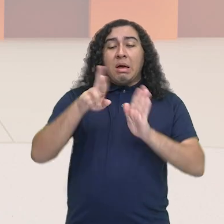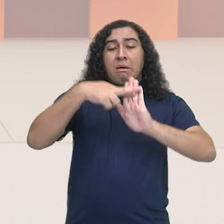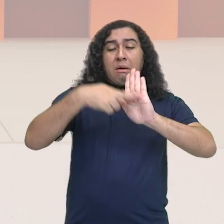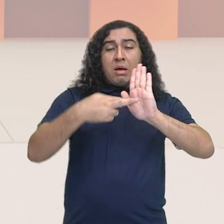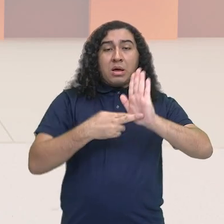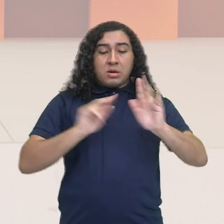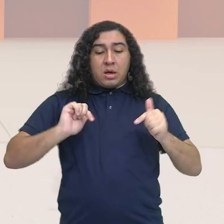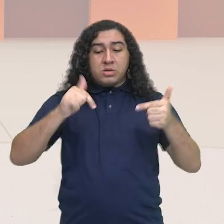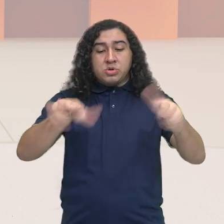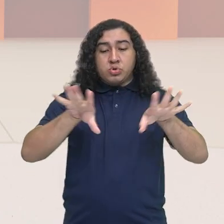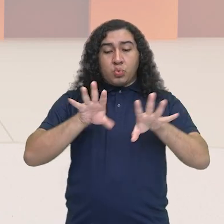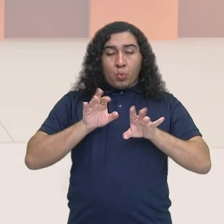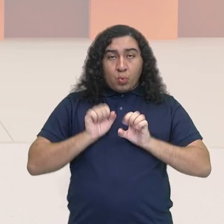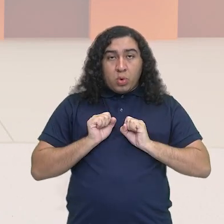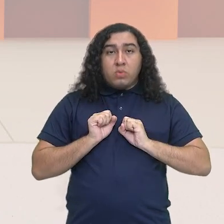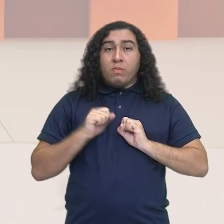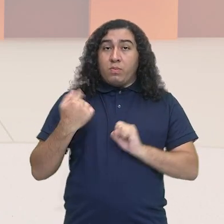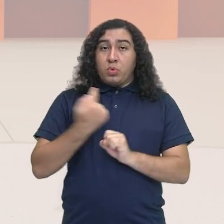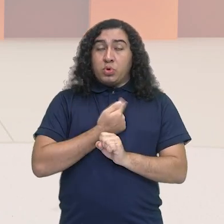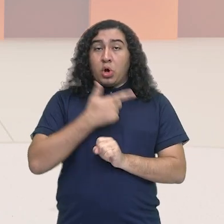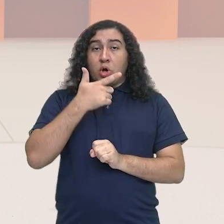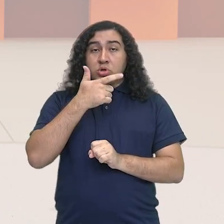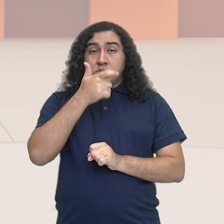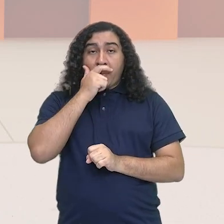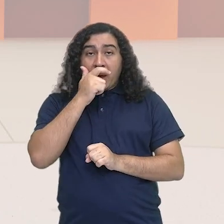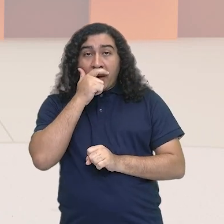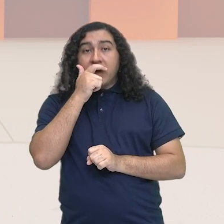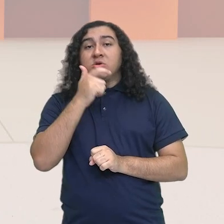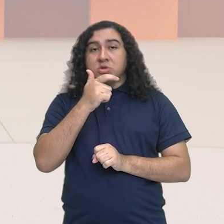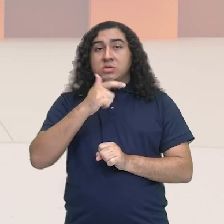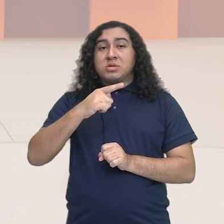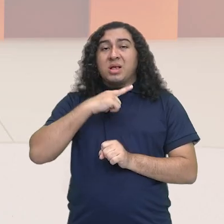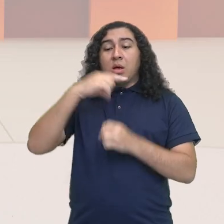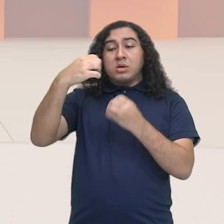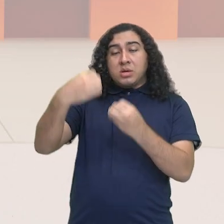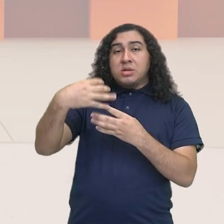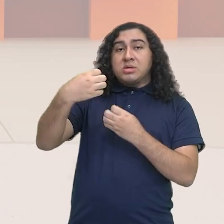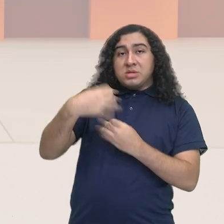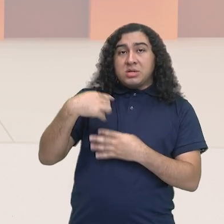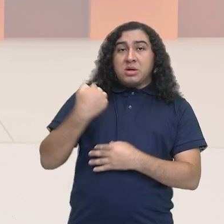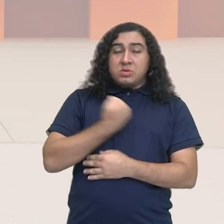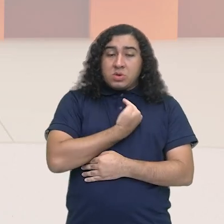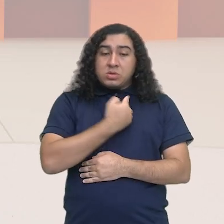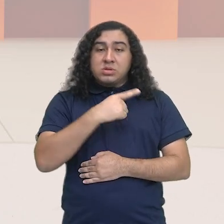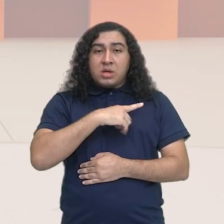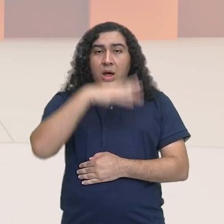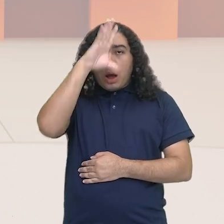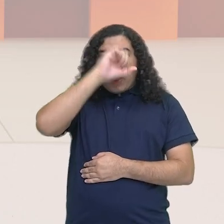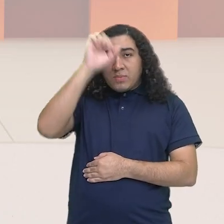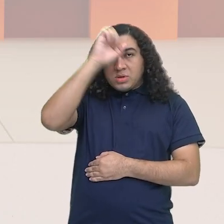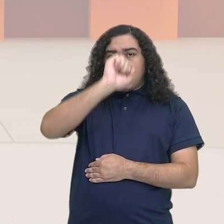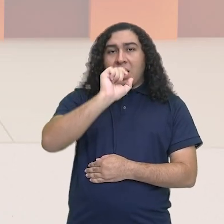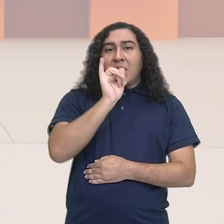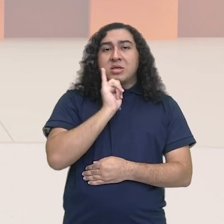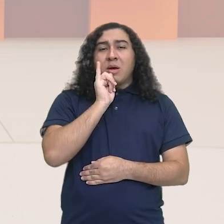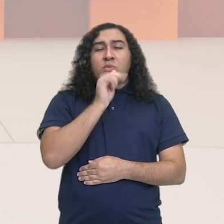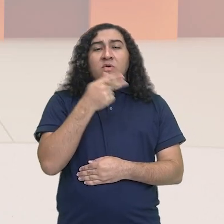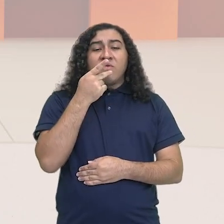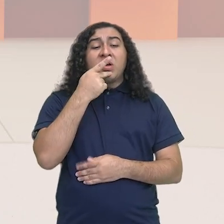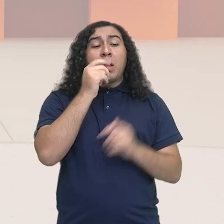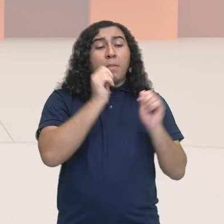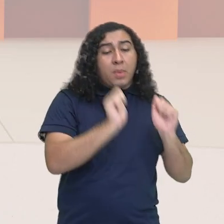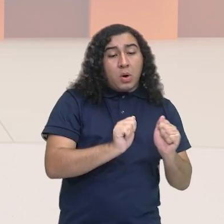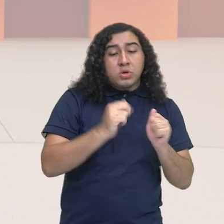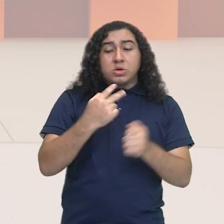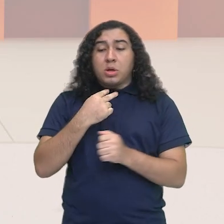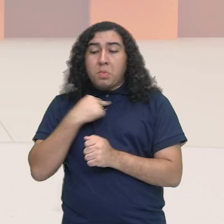e atitudes que os nossos pais, né, vão nos moldando, entre aspas, né? Vão dizendo o que a gente pode, o que a gente não pode, então você